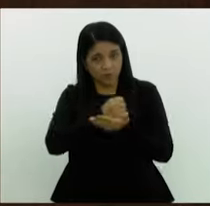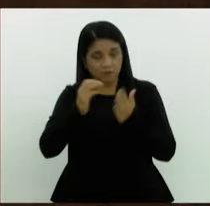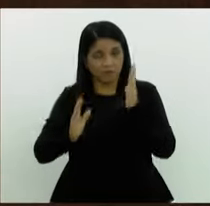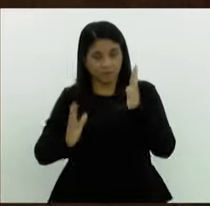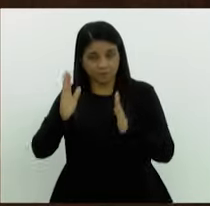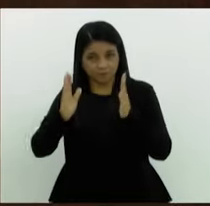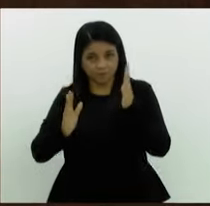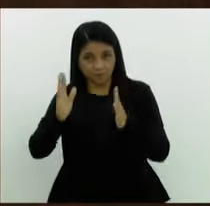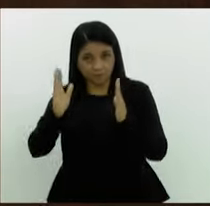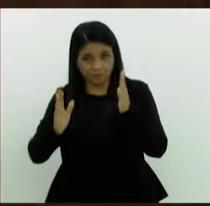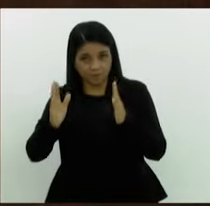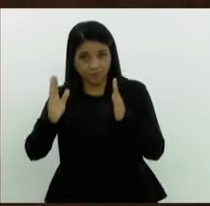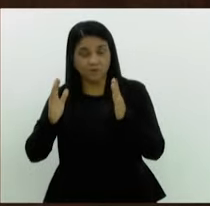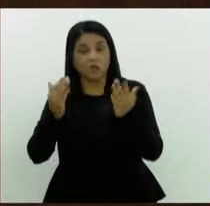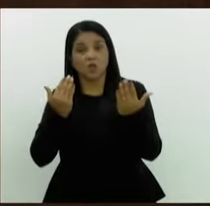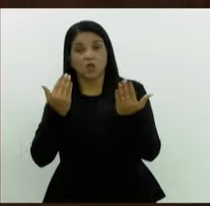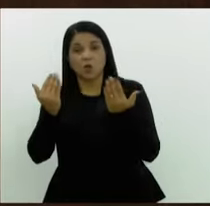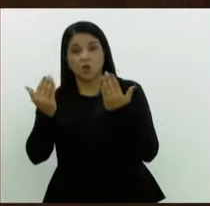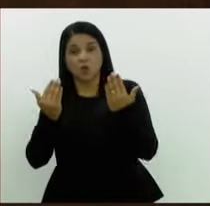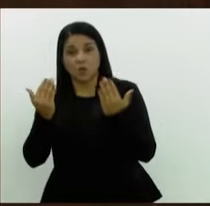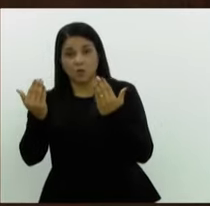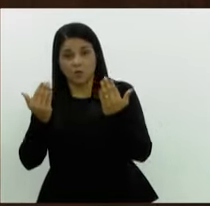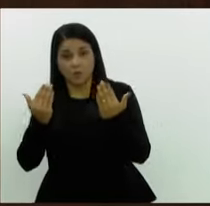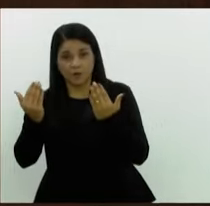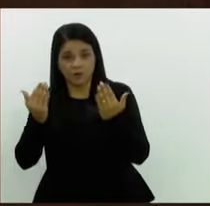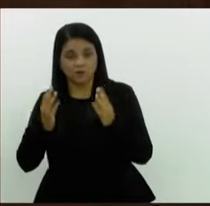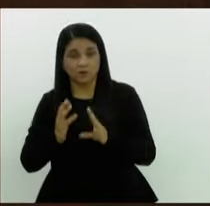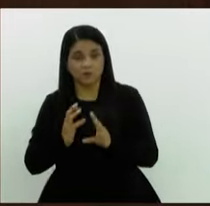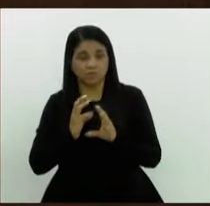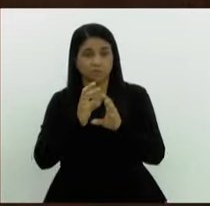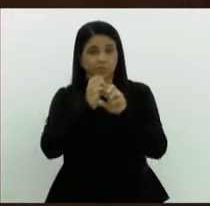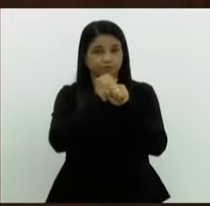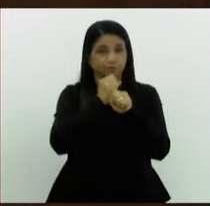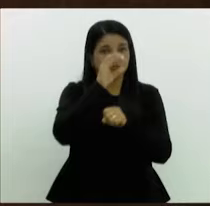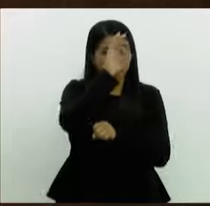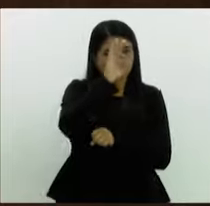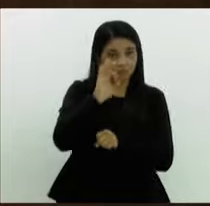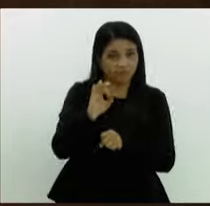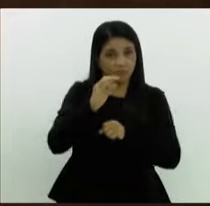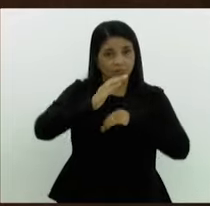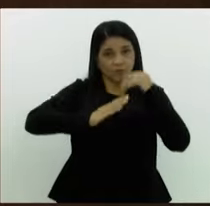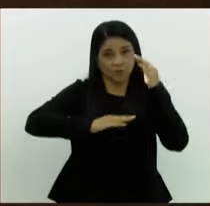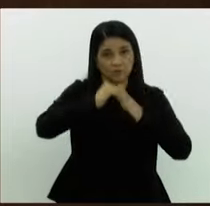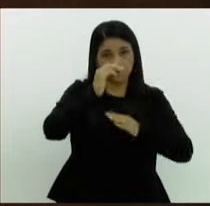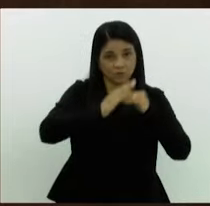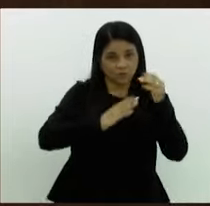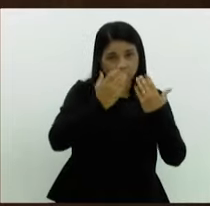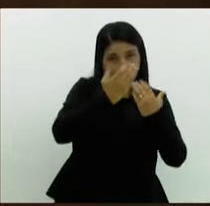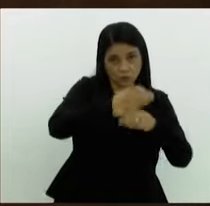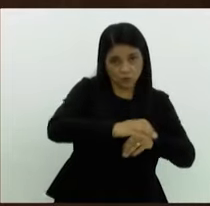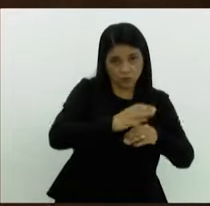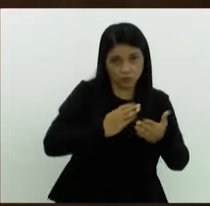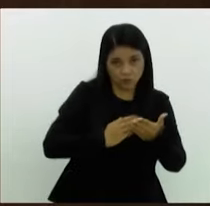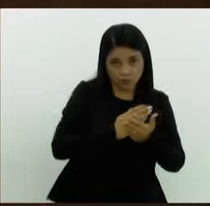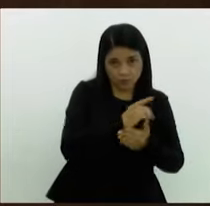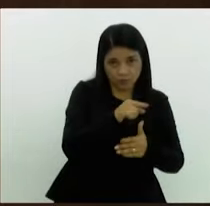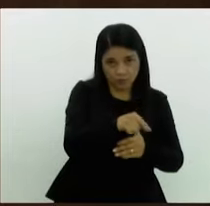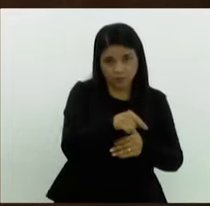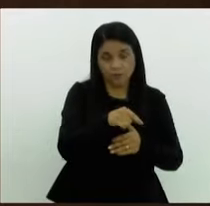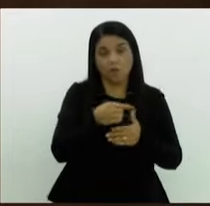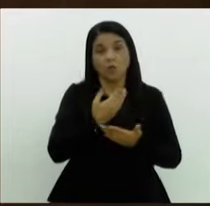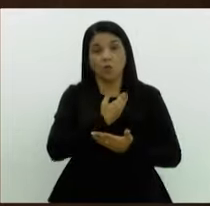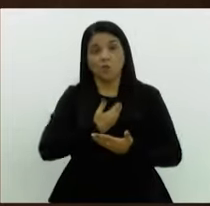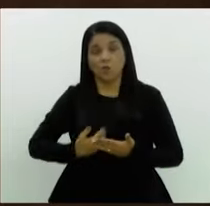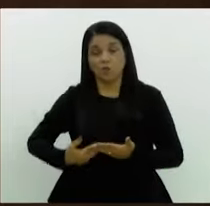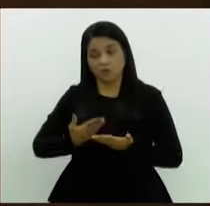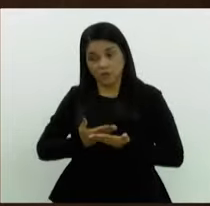temporária, em comparação ao conjunto, ao total, ao percentual total de profissionais da rede. E a peça que o governo encaminha